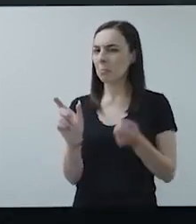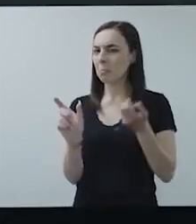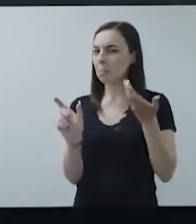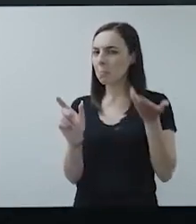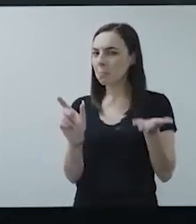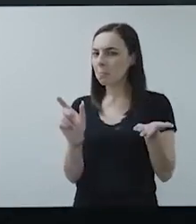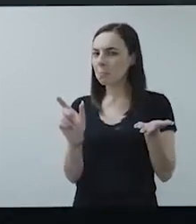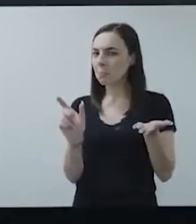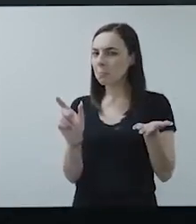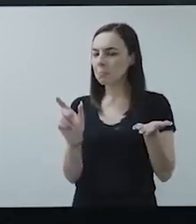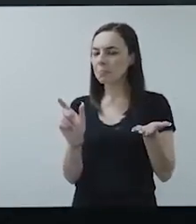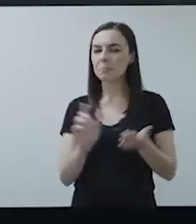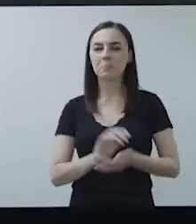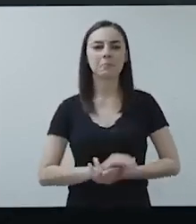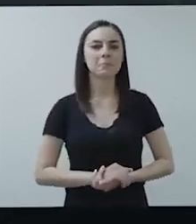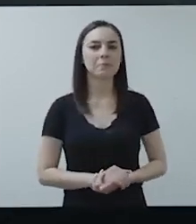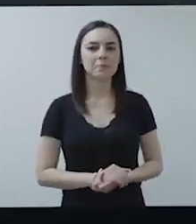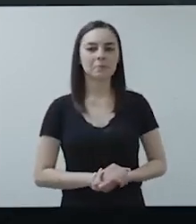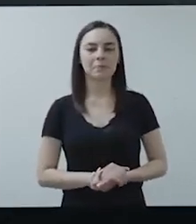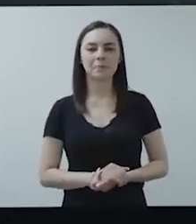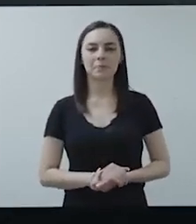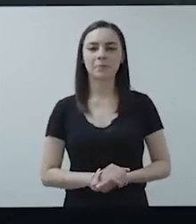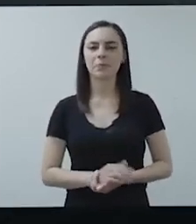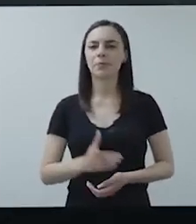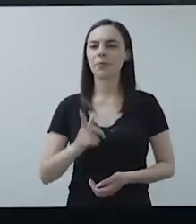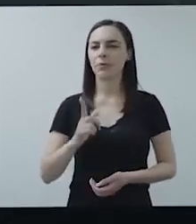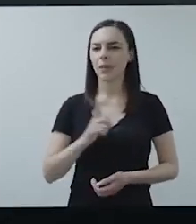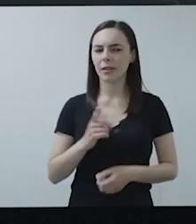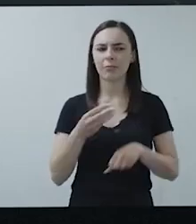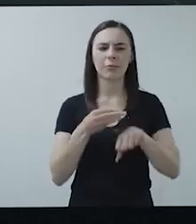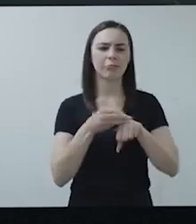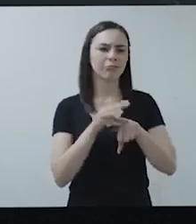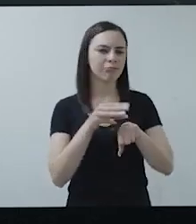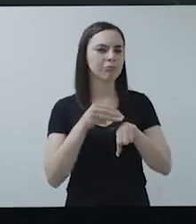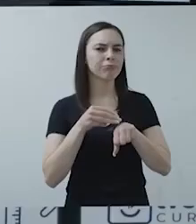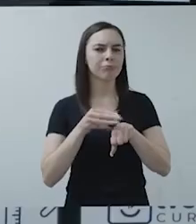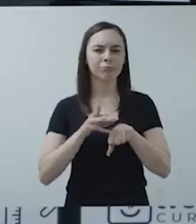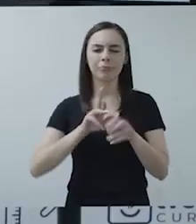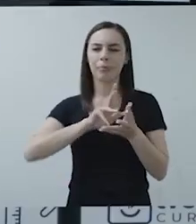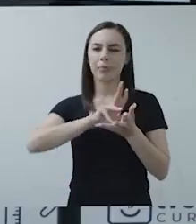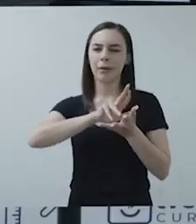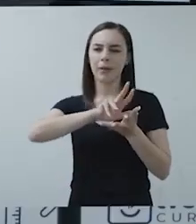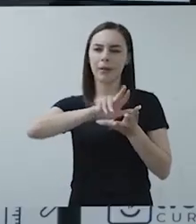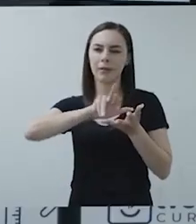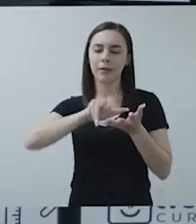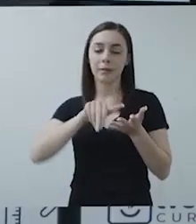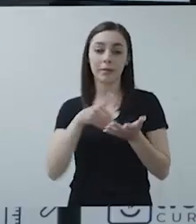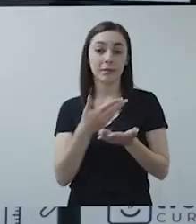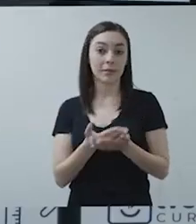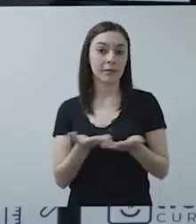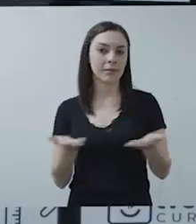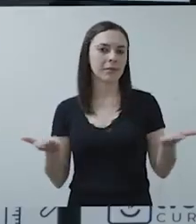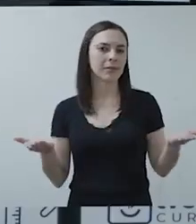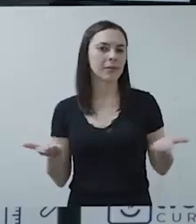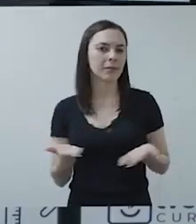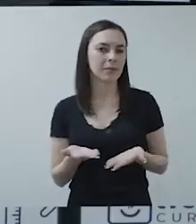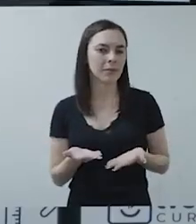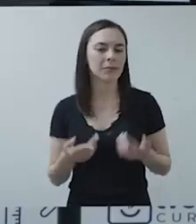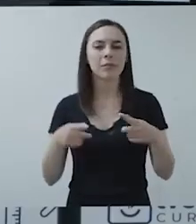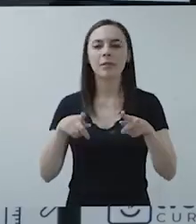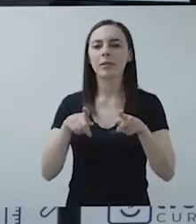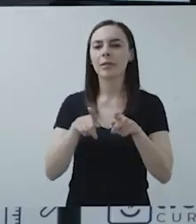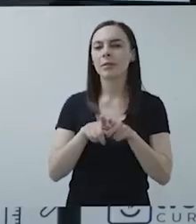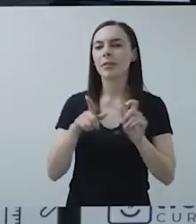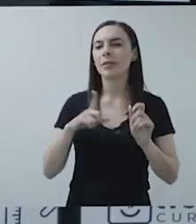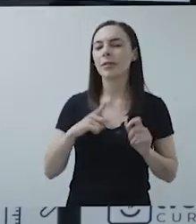essa? Nós tivemos muitas dicas na aula de hoje. Nós, inclusive,